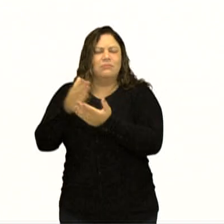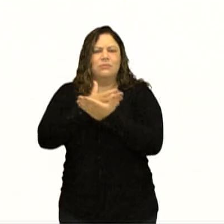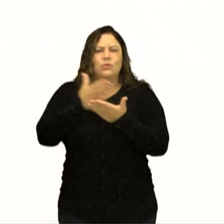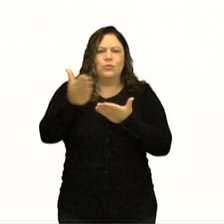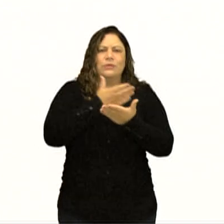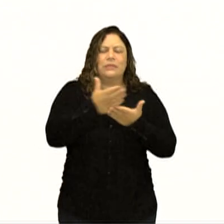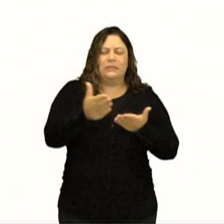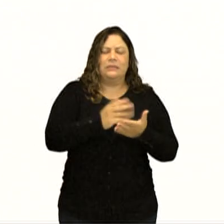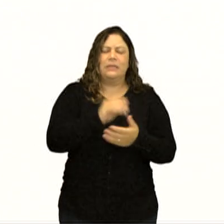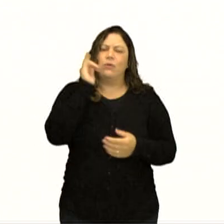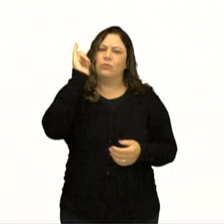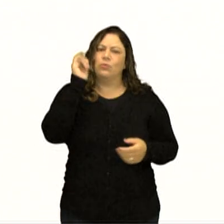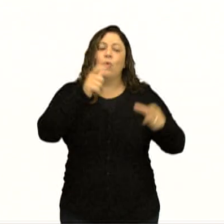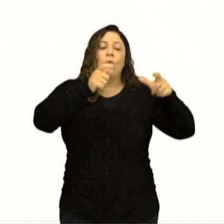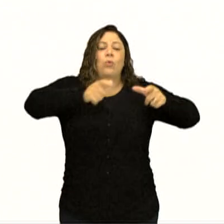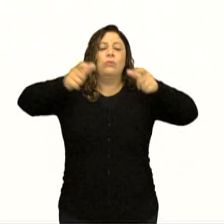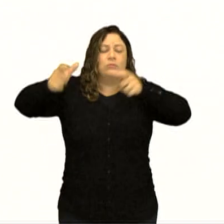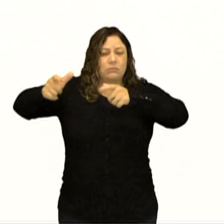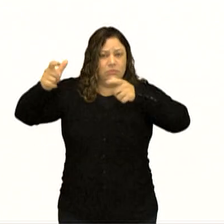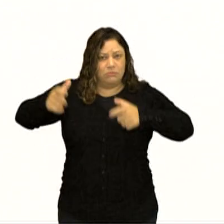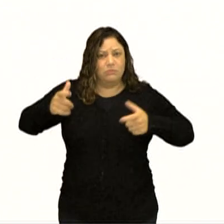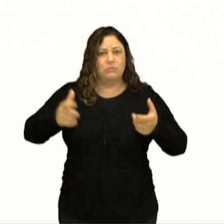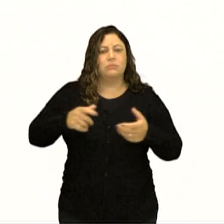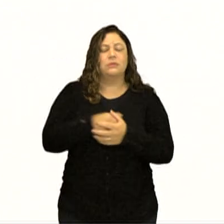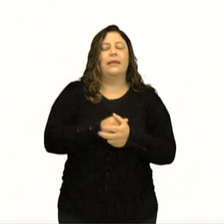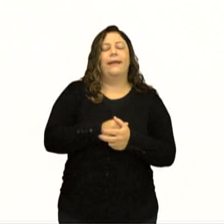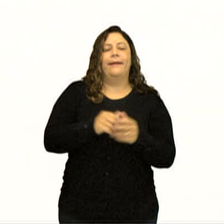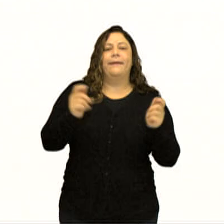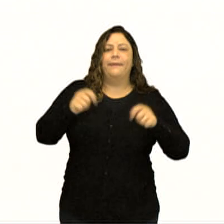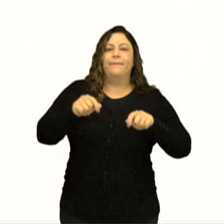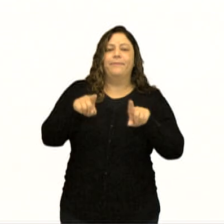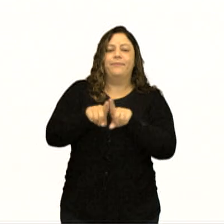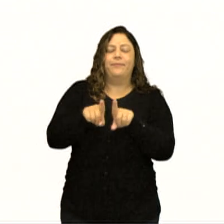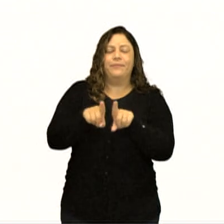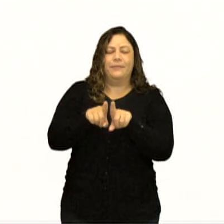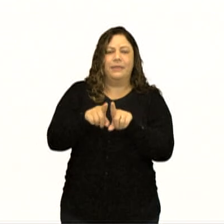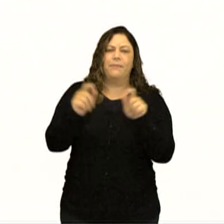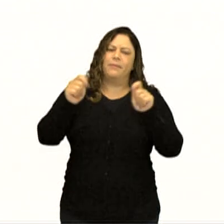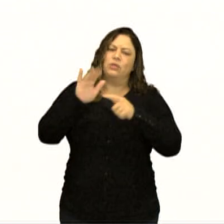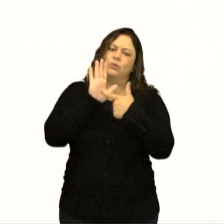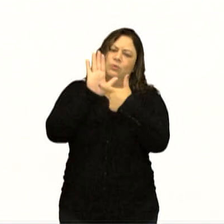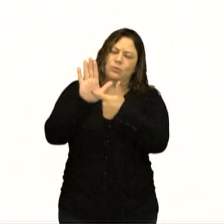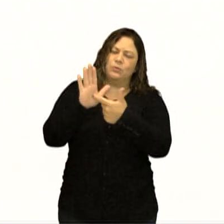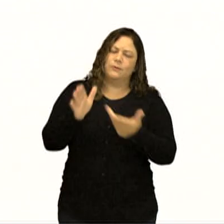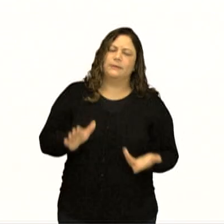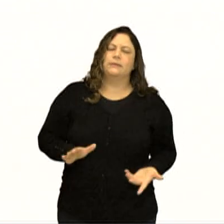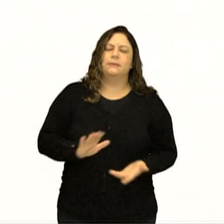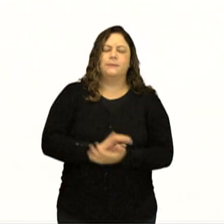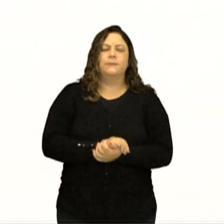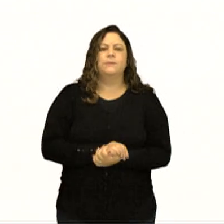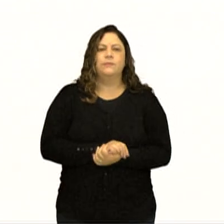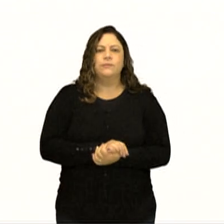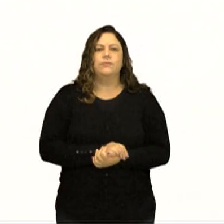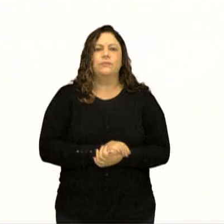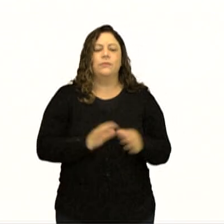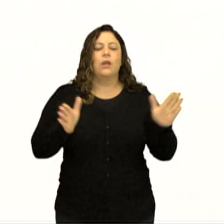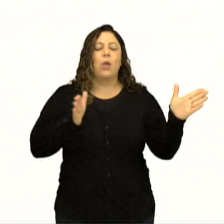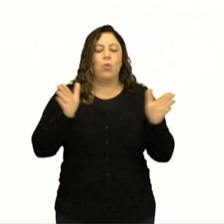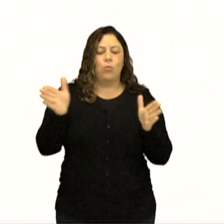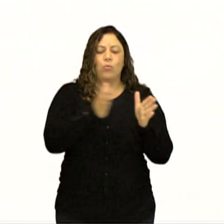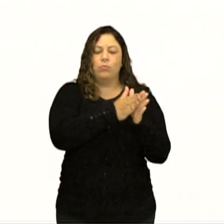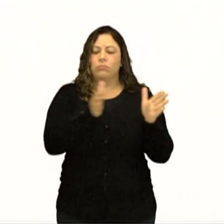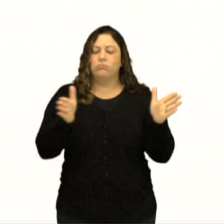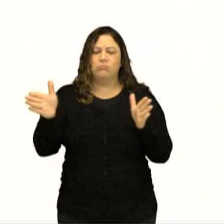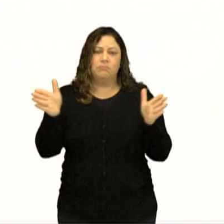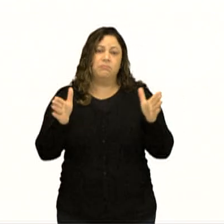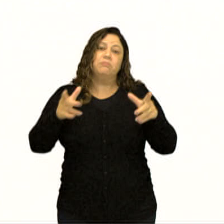conto. Os lugares que o personagem passou foram apresentados já no início. A relação temporal também